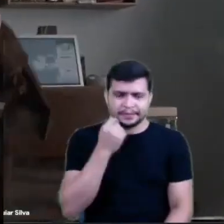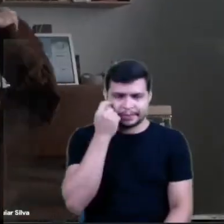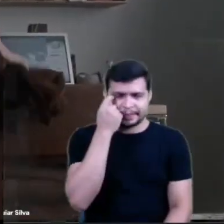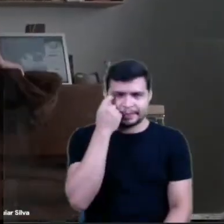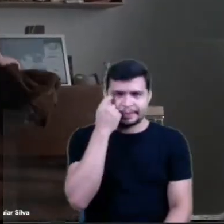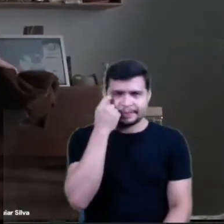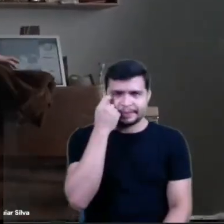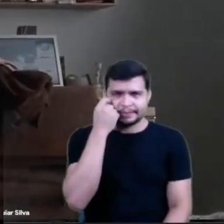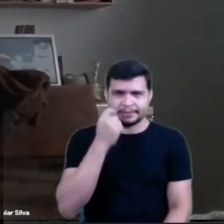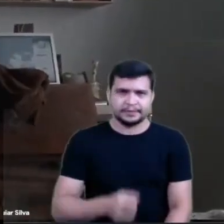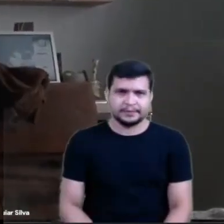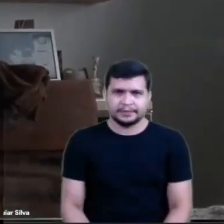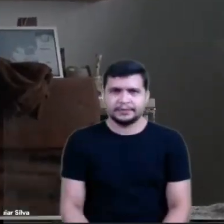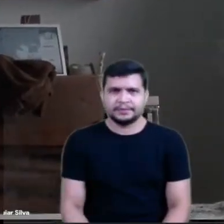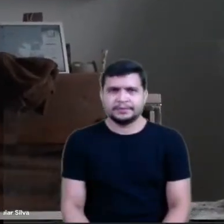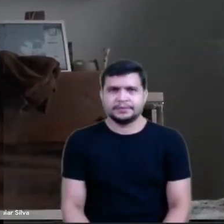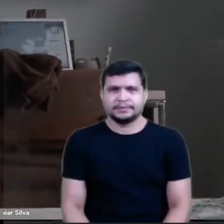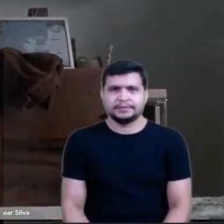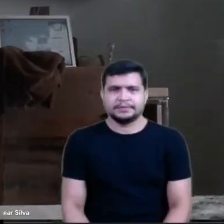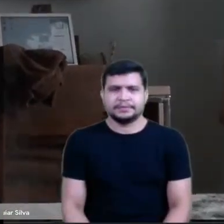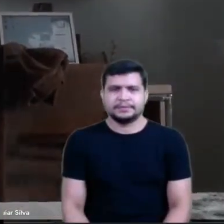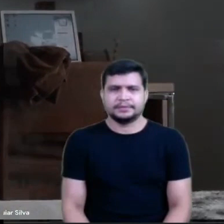Pronto. Não tô mais.